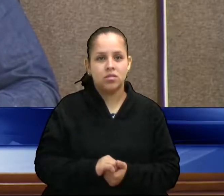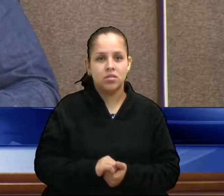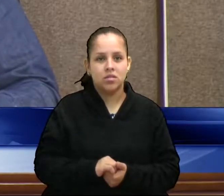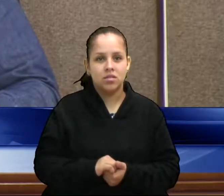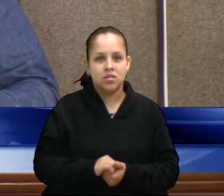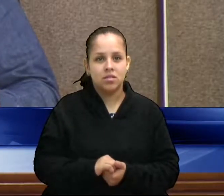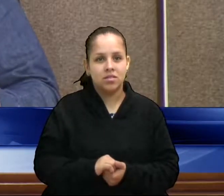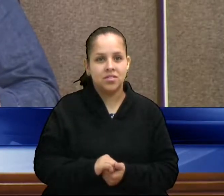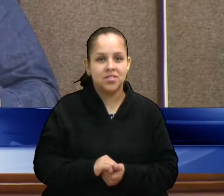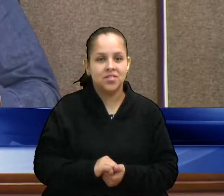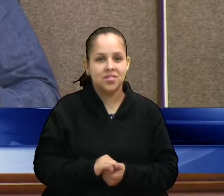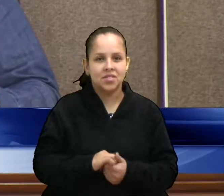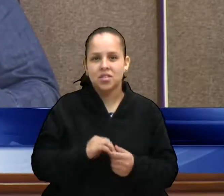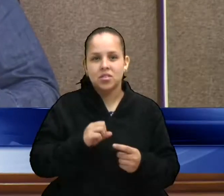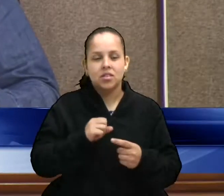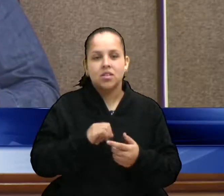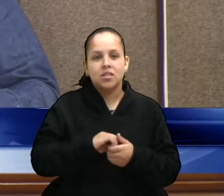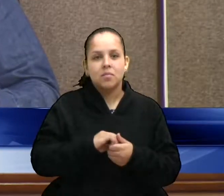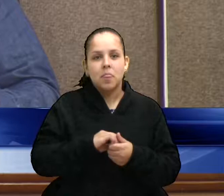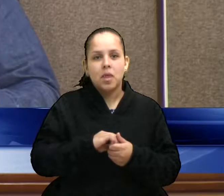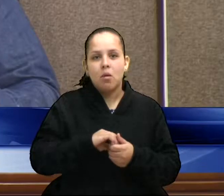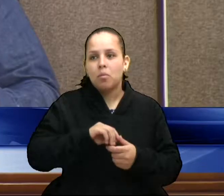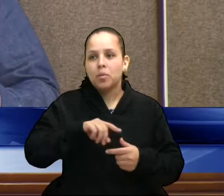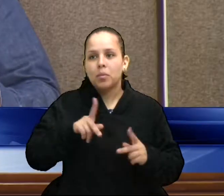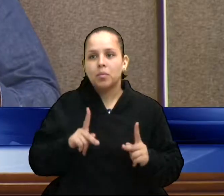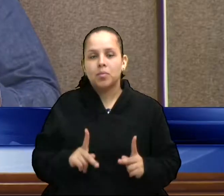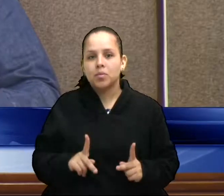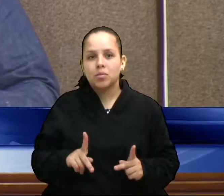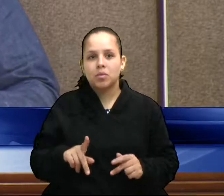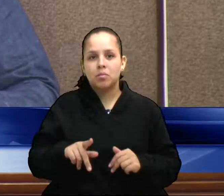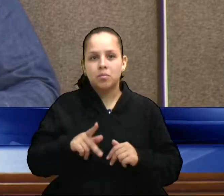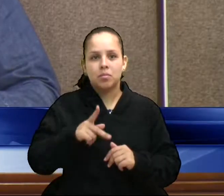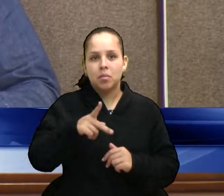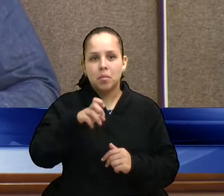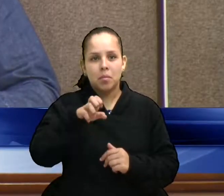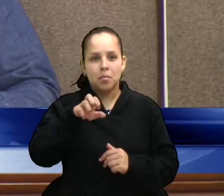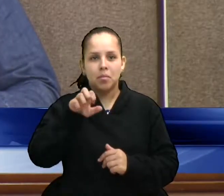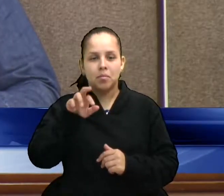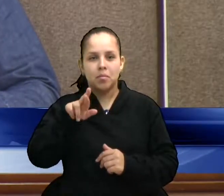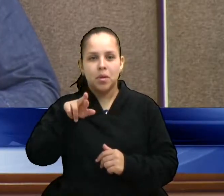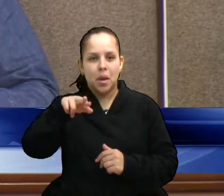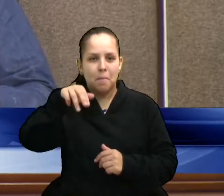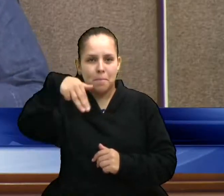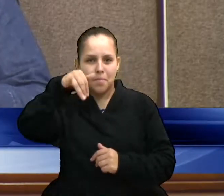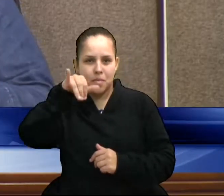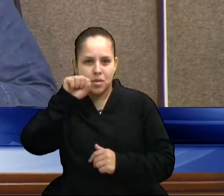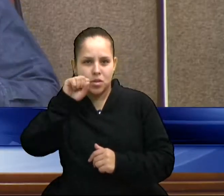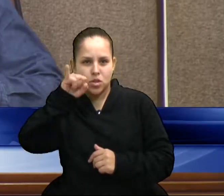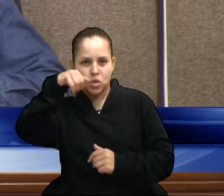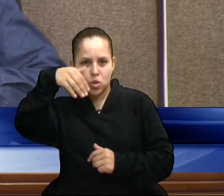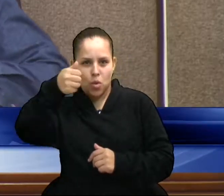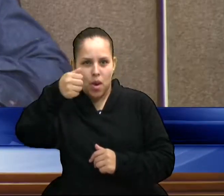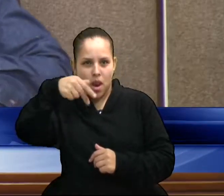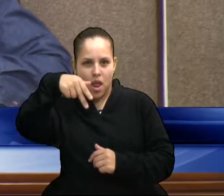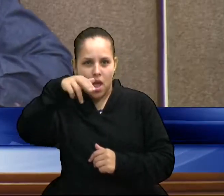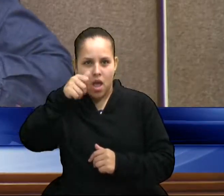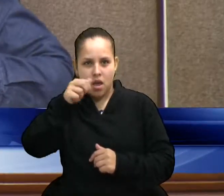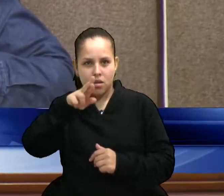pela associação ou pelos permissionários, e sim pelo poder permitente da época.